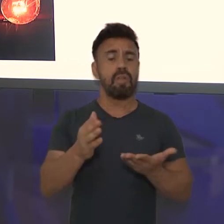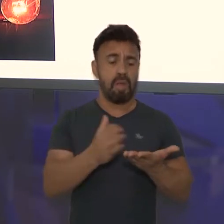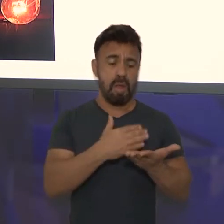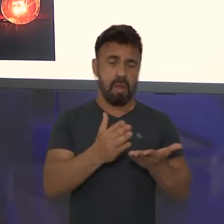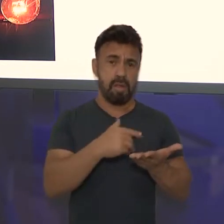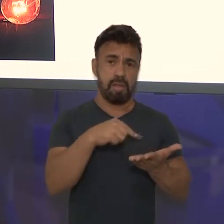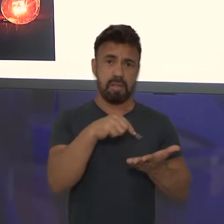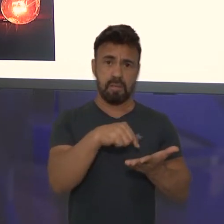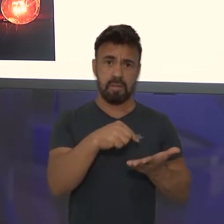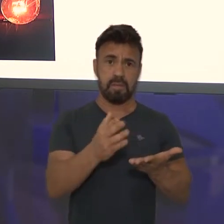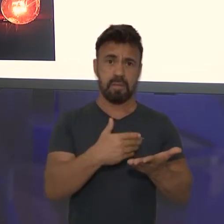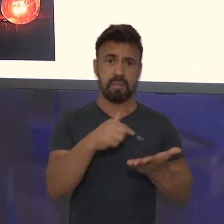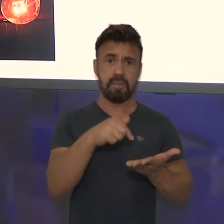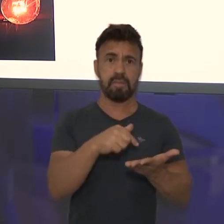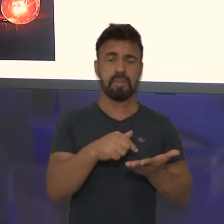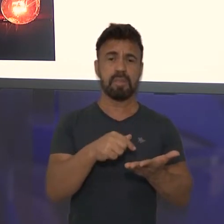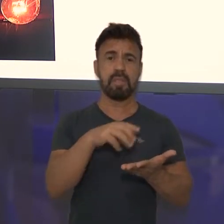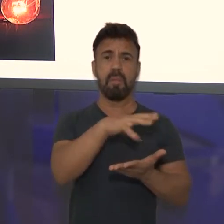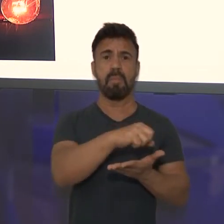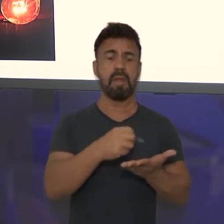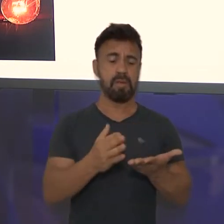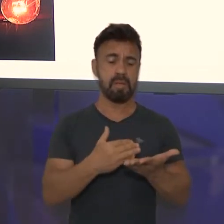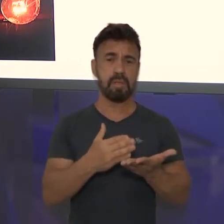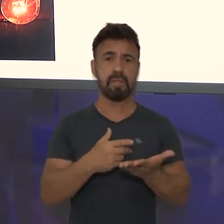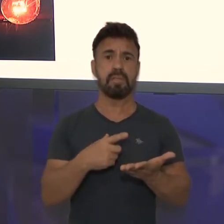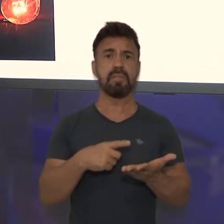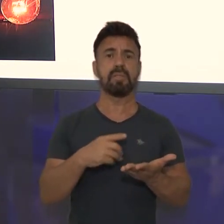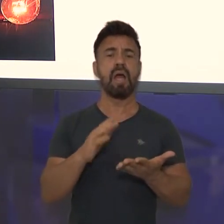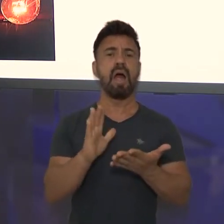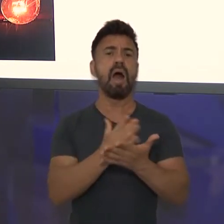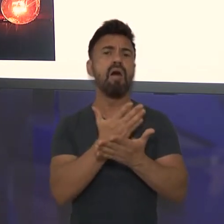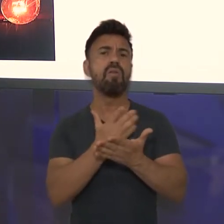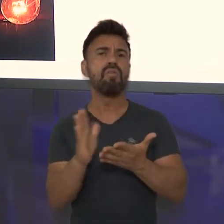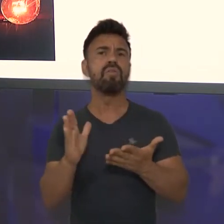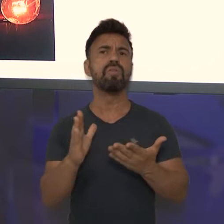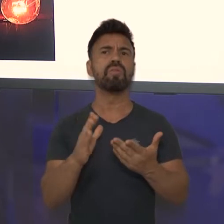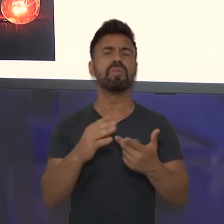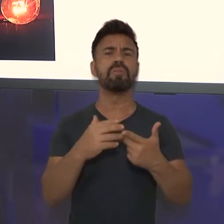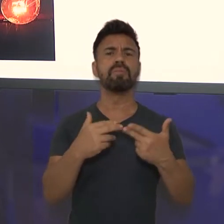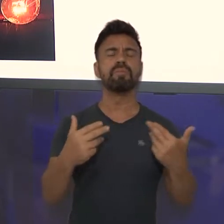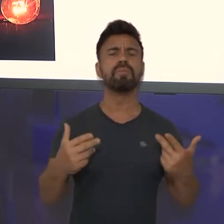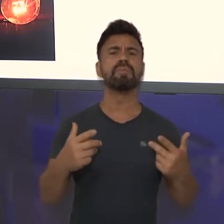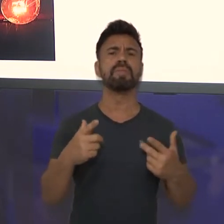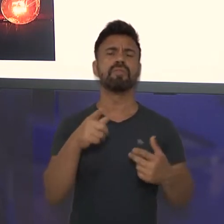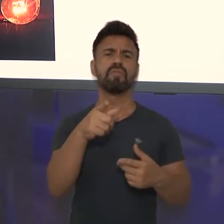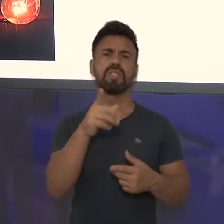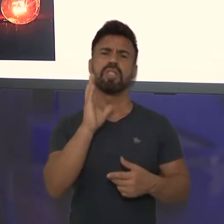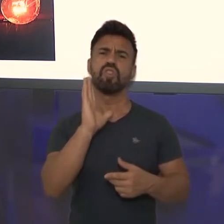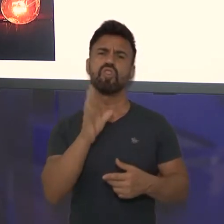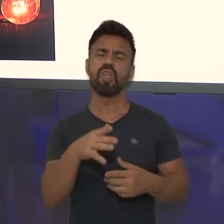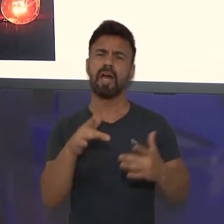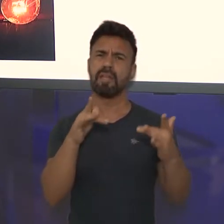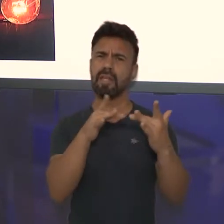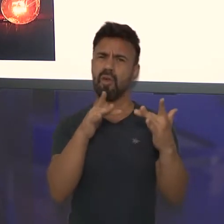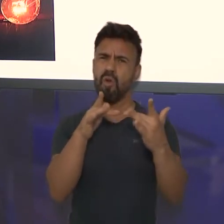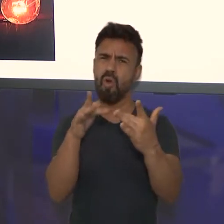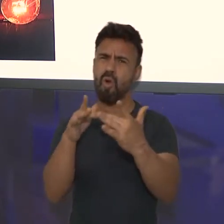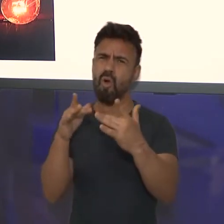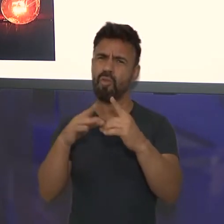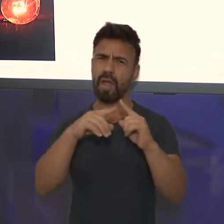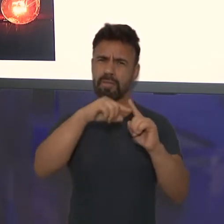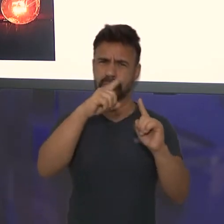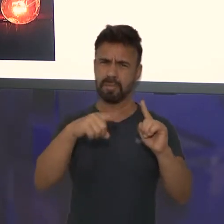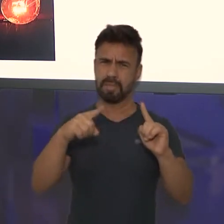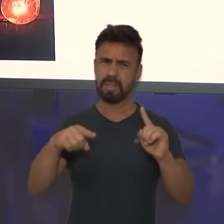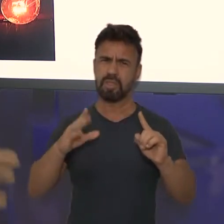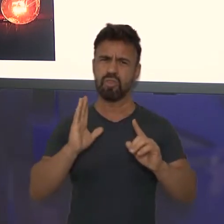de vocês. Pega aí o caderninho, anota aí algumas situações em que vocês tiveram contato com algum tipo de